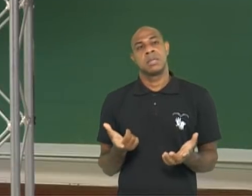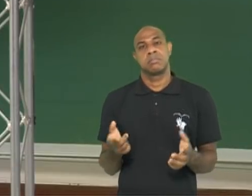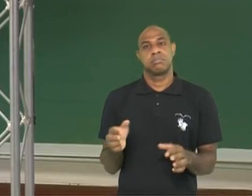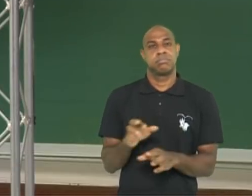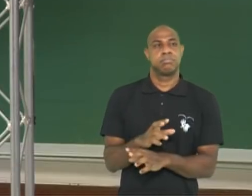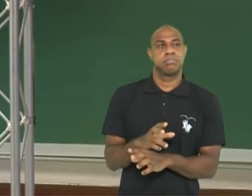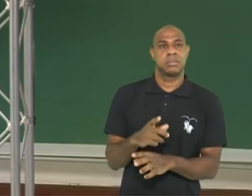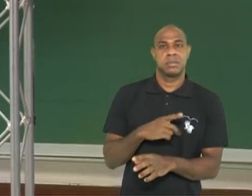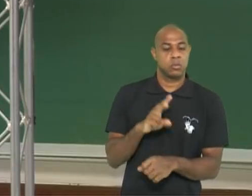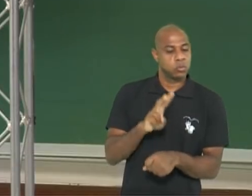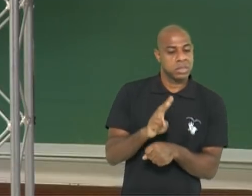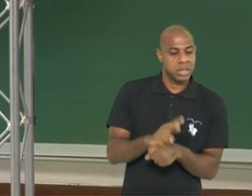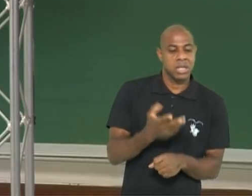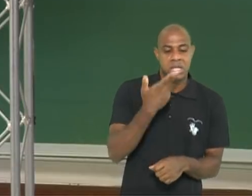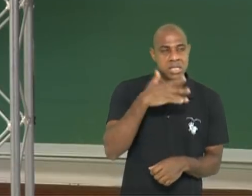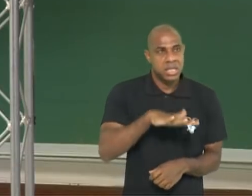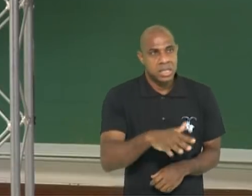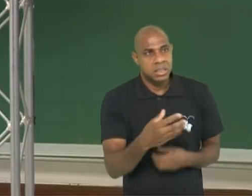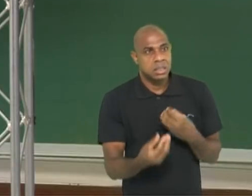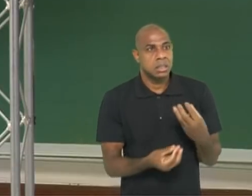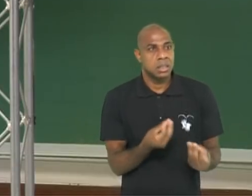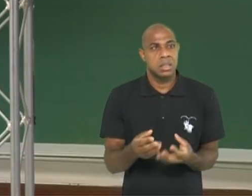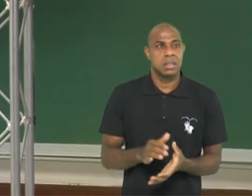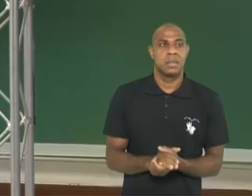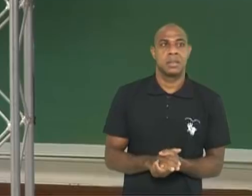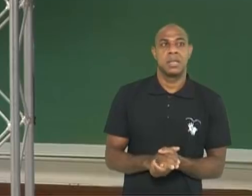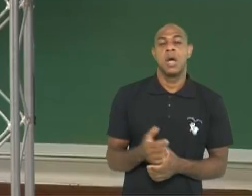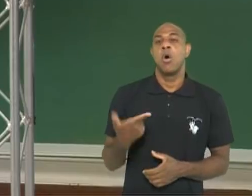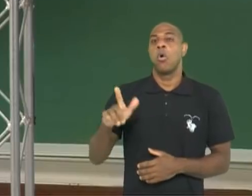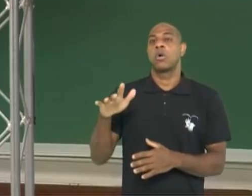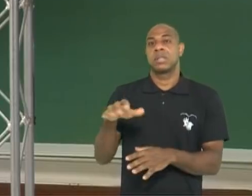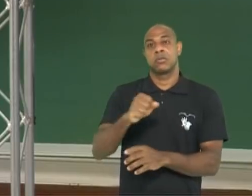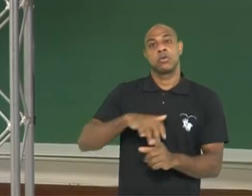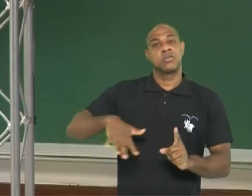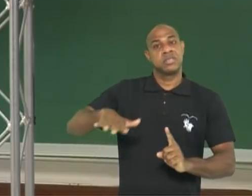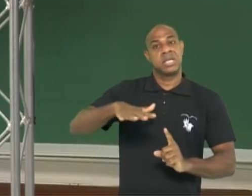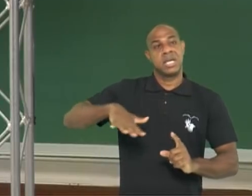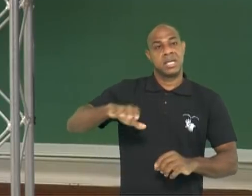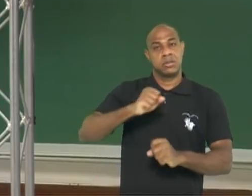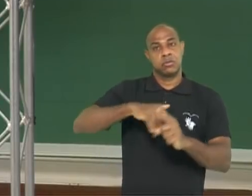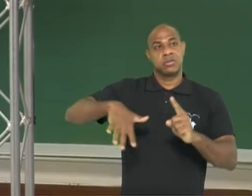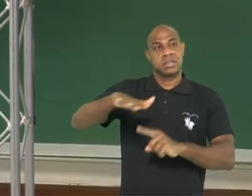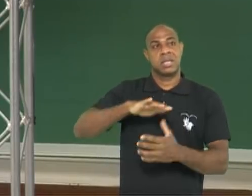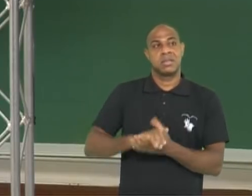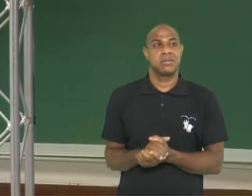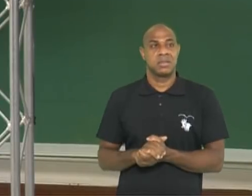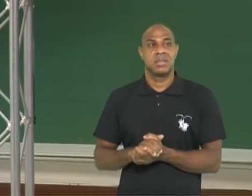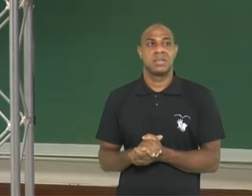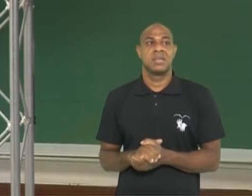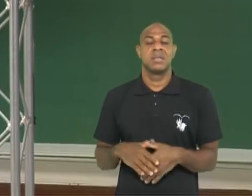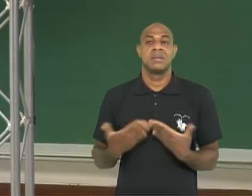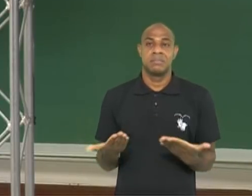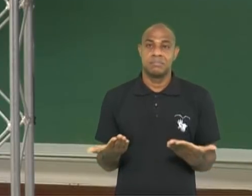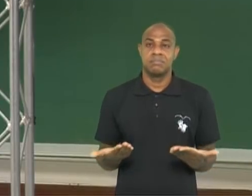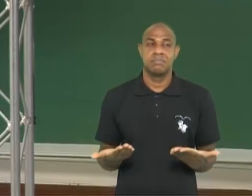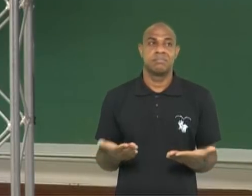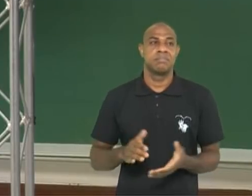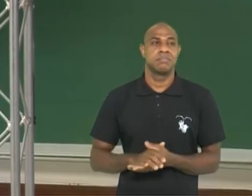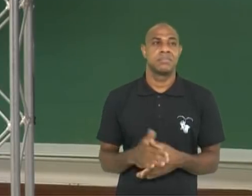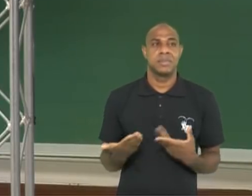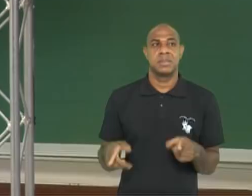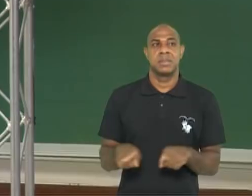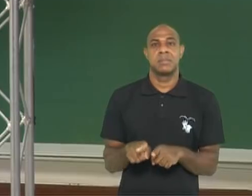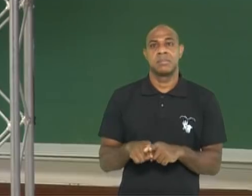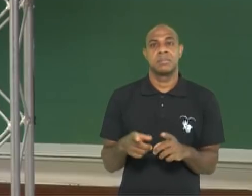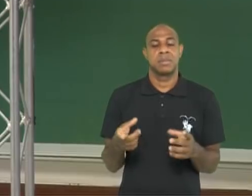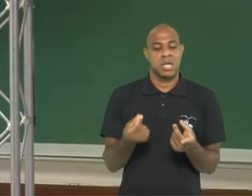etc., com a criança, né? Mas nós estamos falando de uma outra sociedade, um outro momento. Aí se colocava os órfãos, né? Principalmente questões